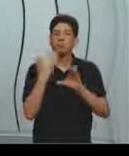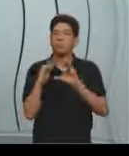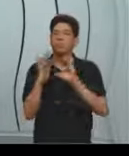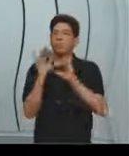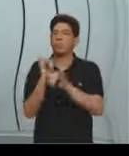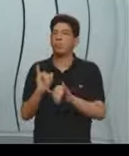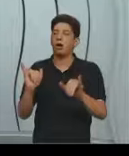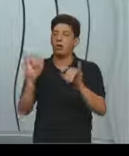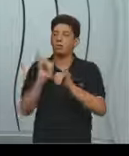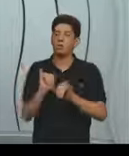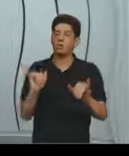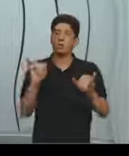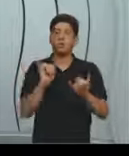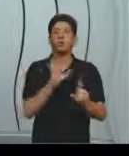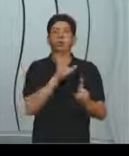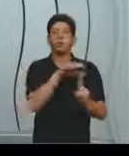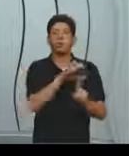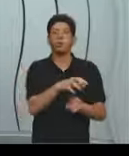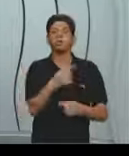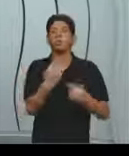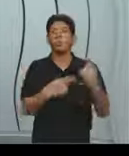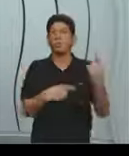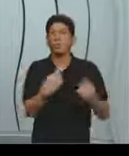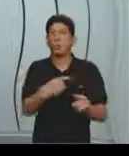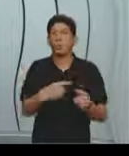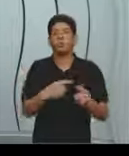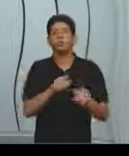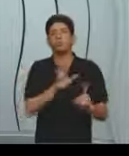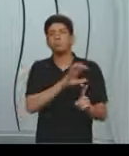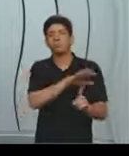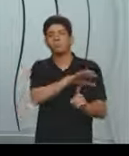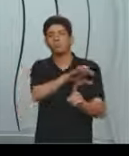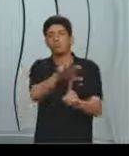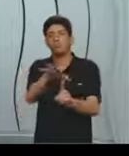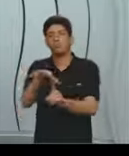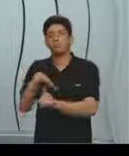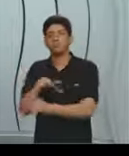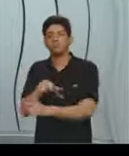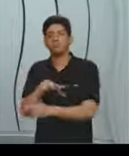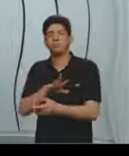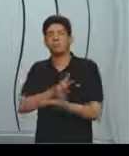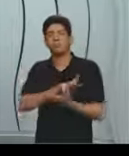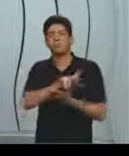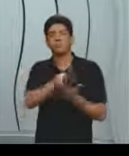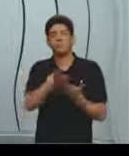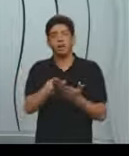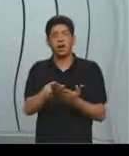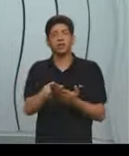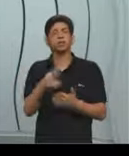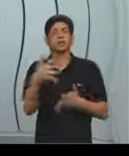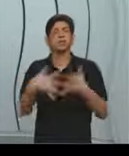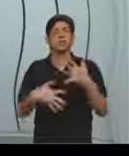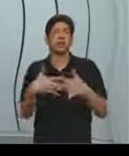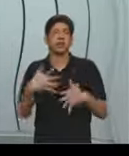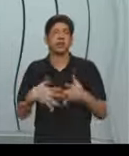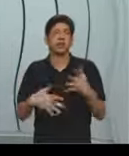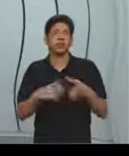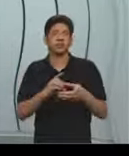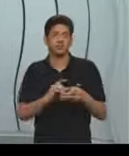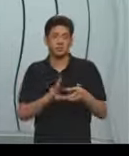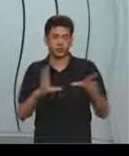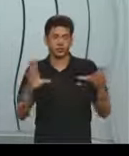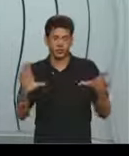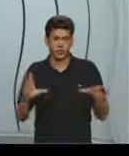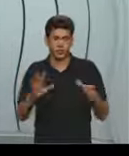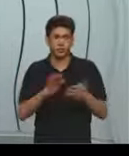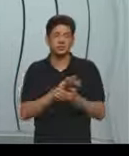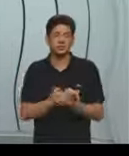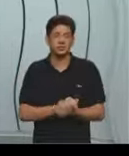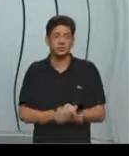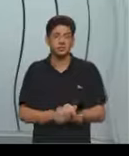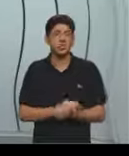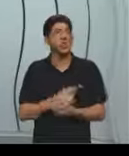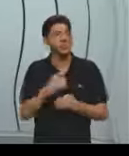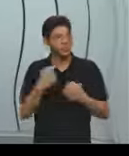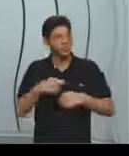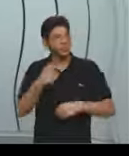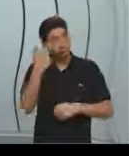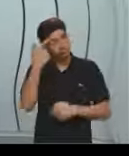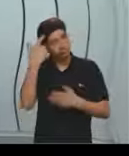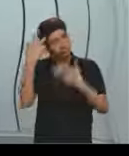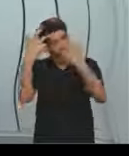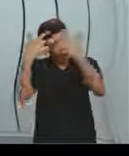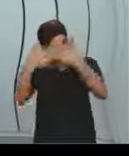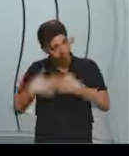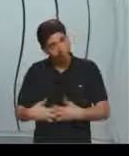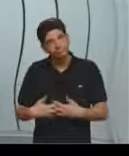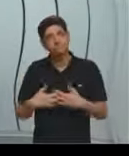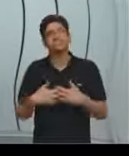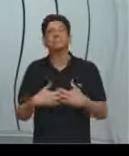isso influencia processos políticos influenciou a sede coisas que vai matando a democracia aos poucos né E a gente tem passar refletir sobre isso